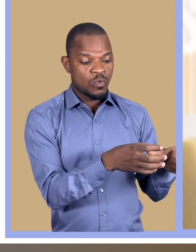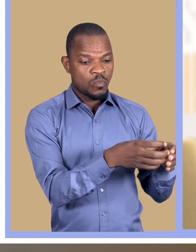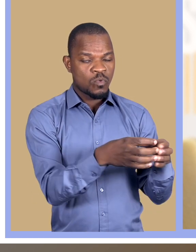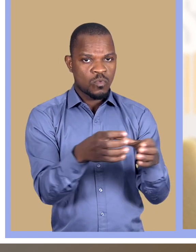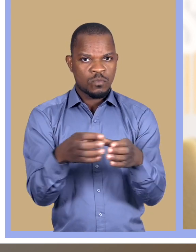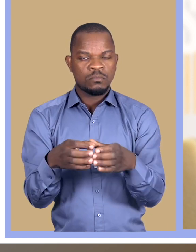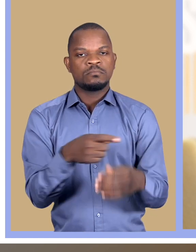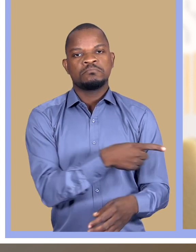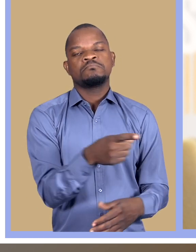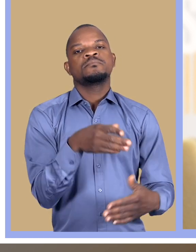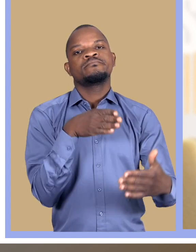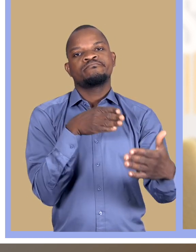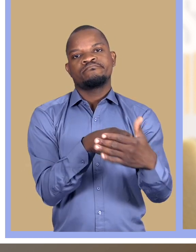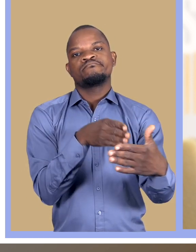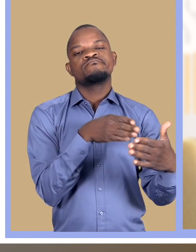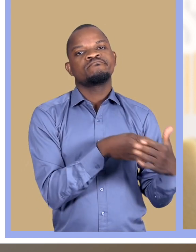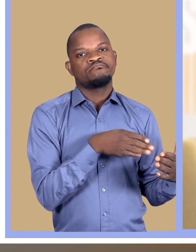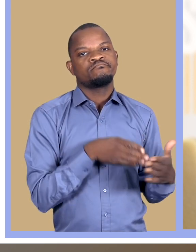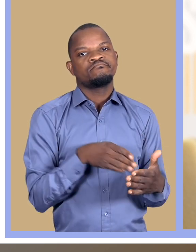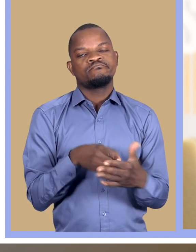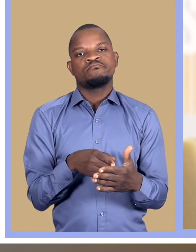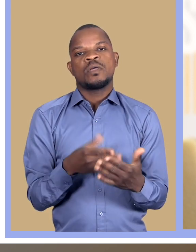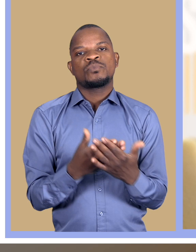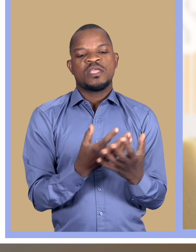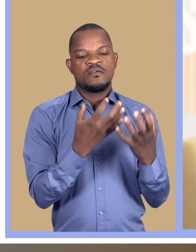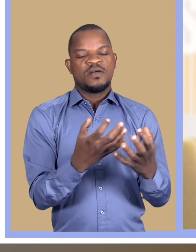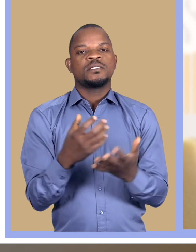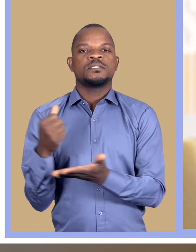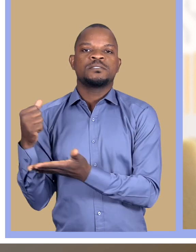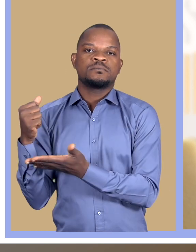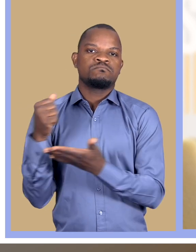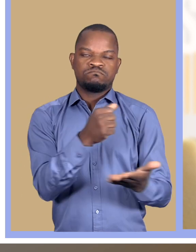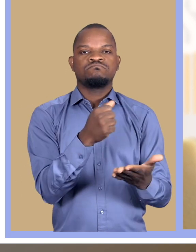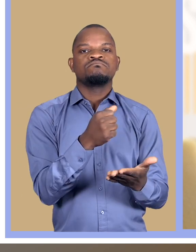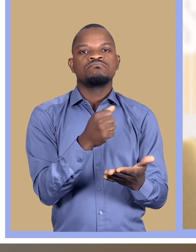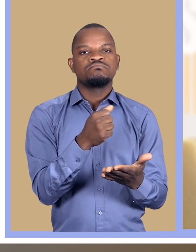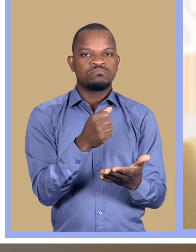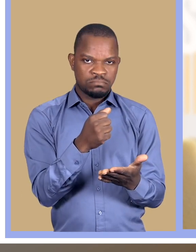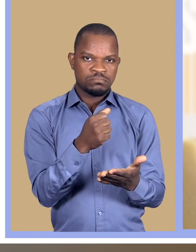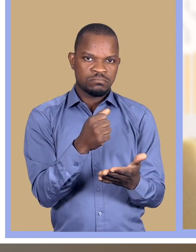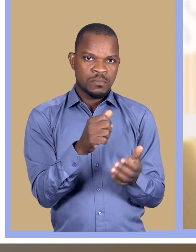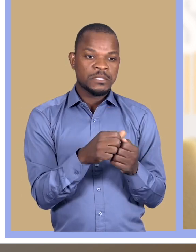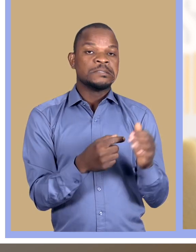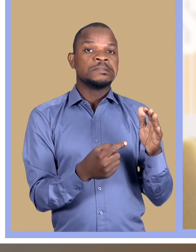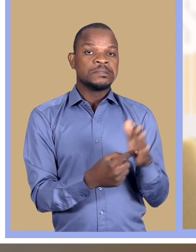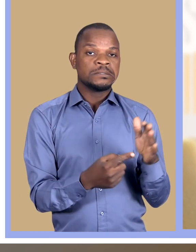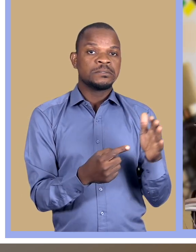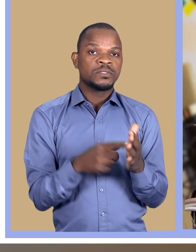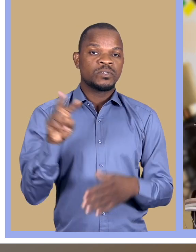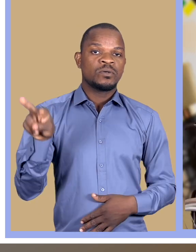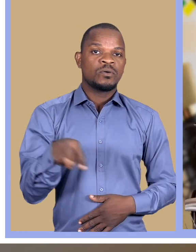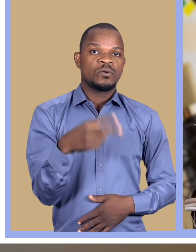dificuldade, que é mais a questão do apoio, a questão financeira. Então, não tem como esperarmos das